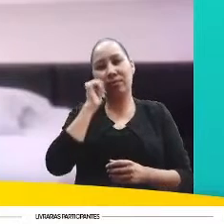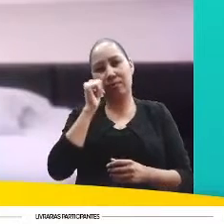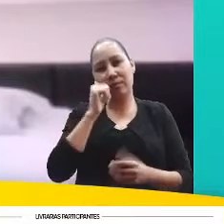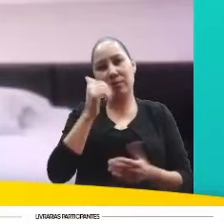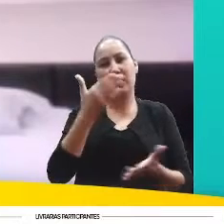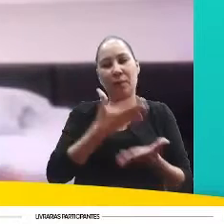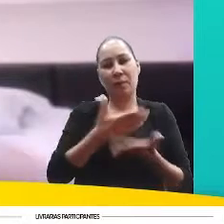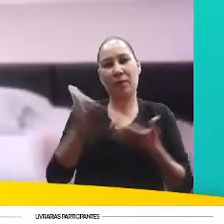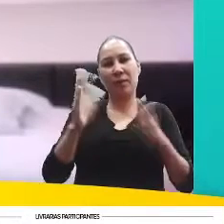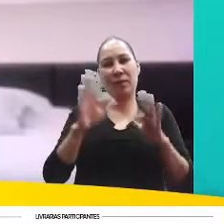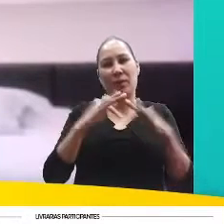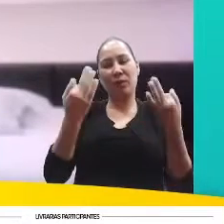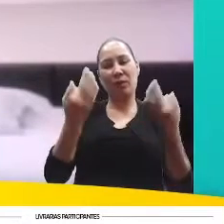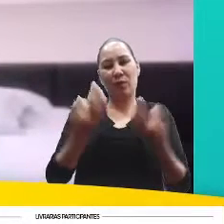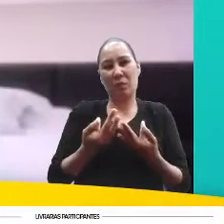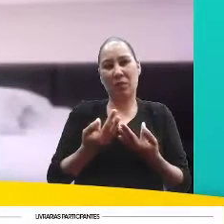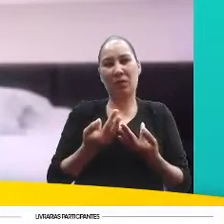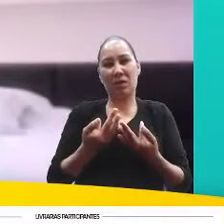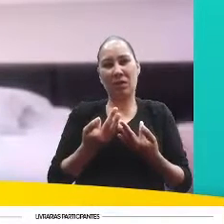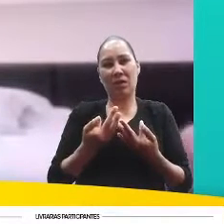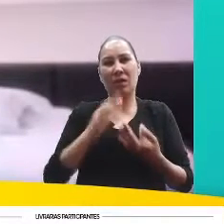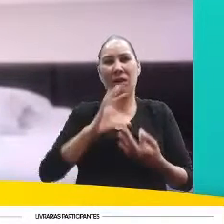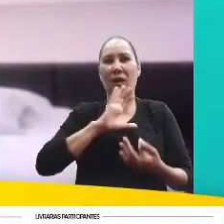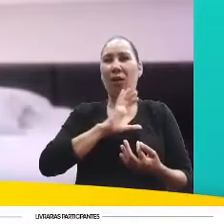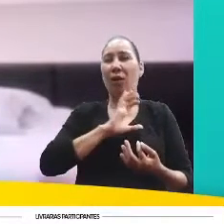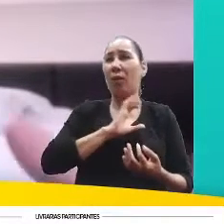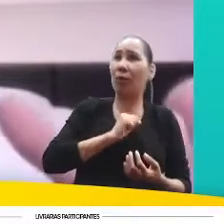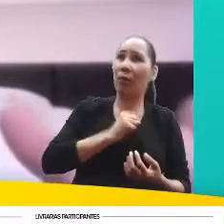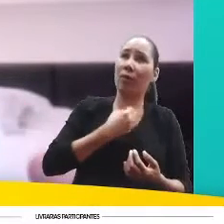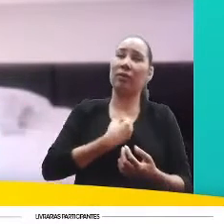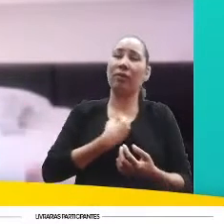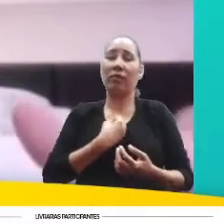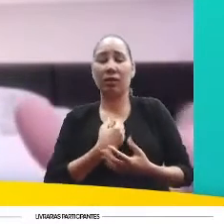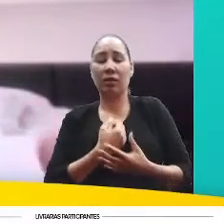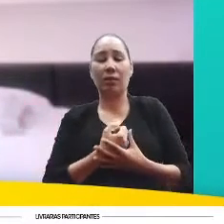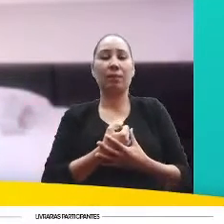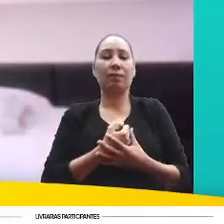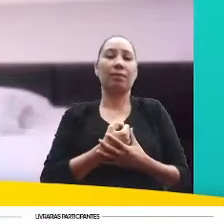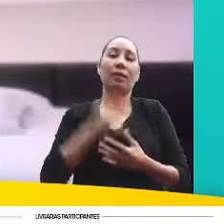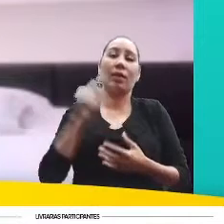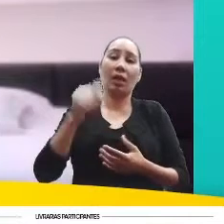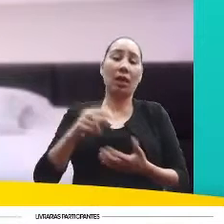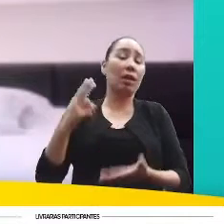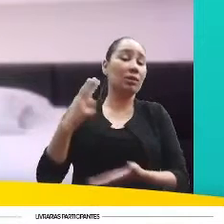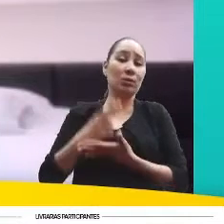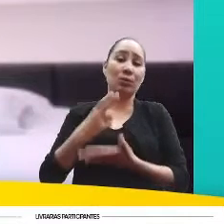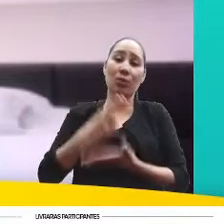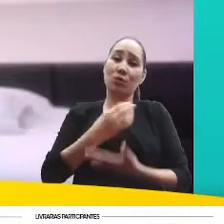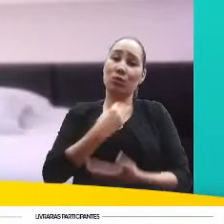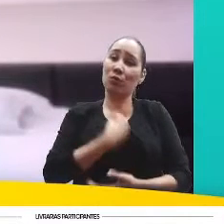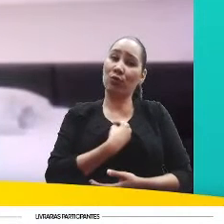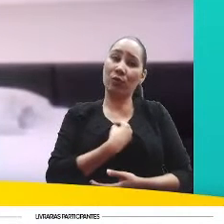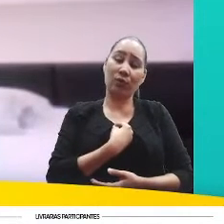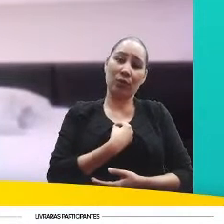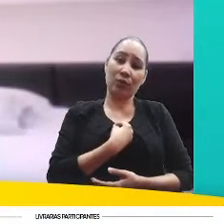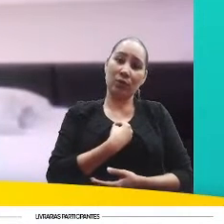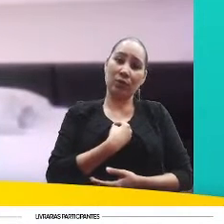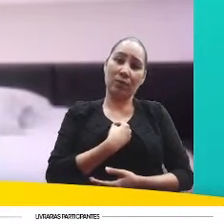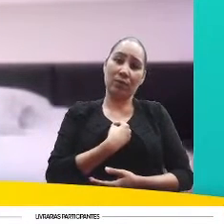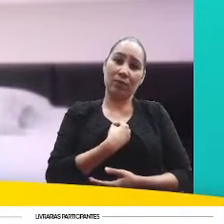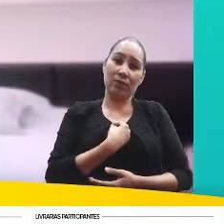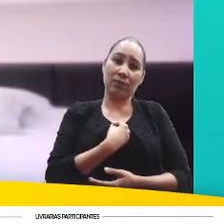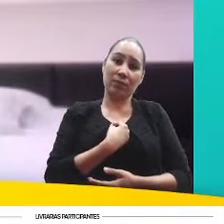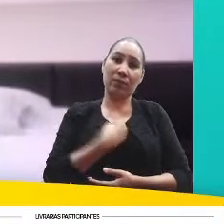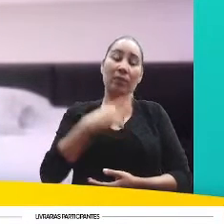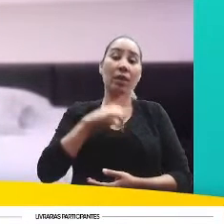um parente querido, um ente querido, o amor da vida da gente. Eles continuam vivos.